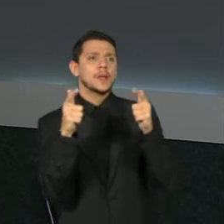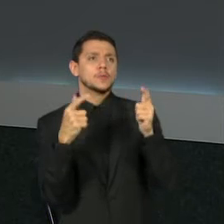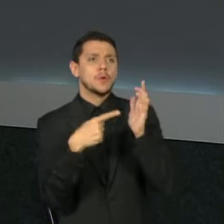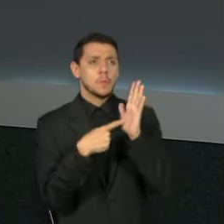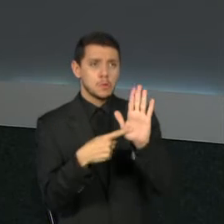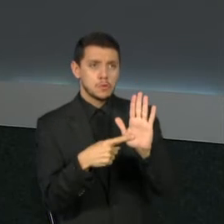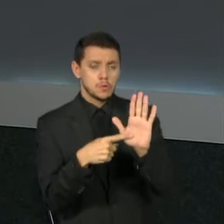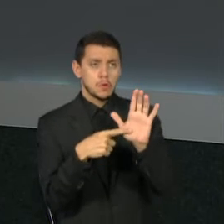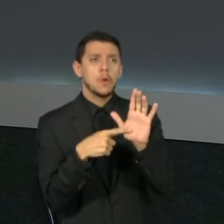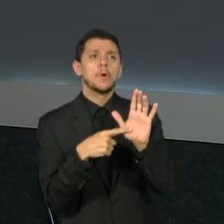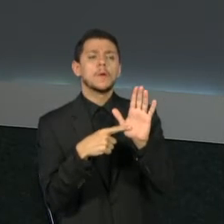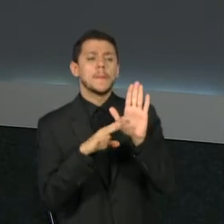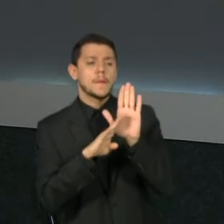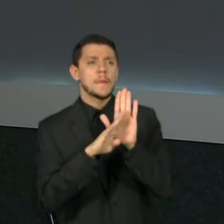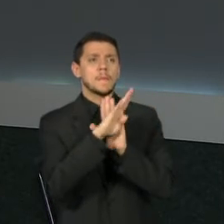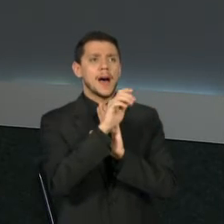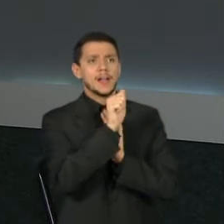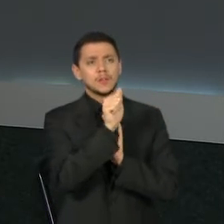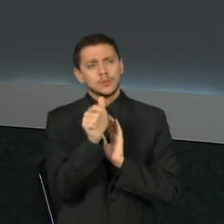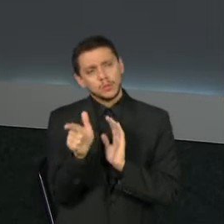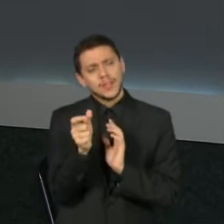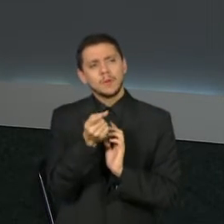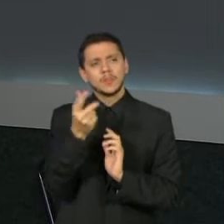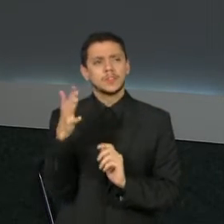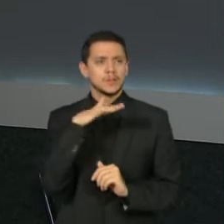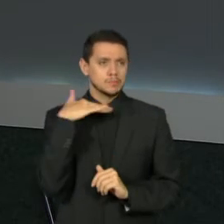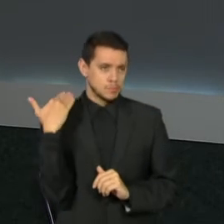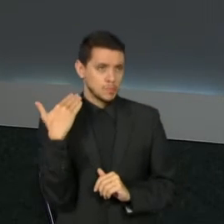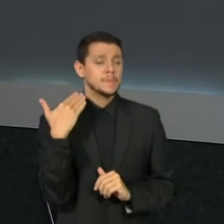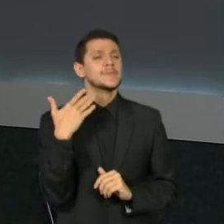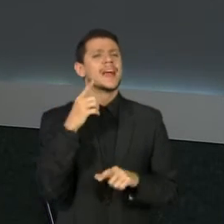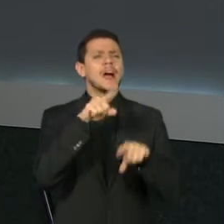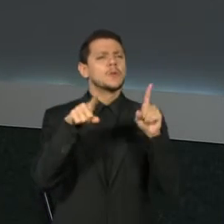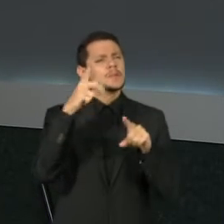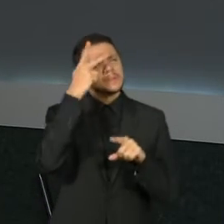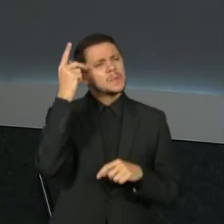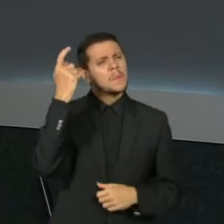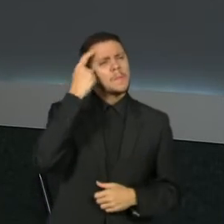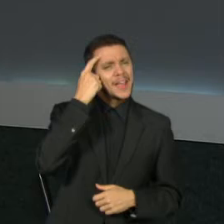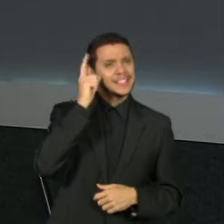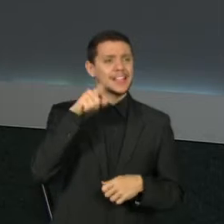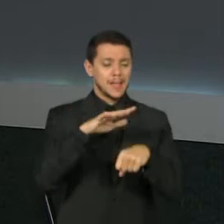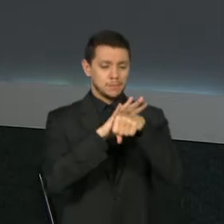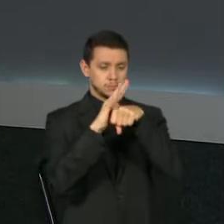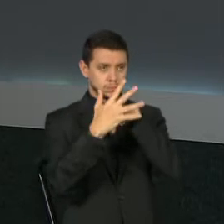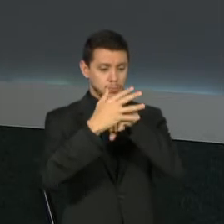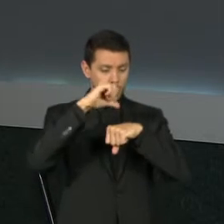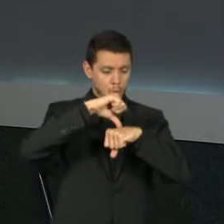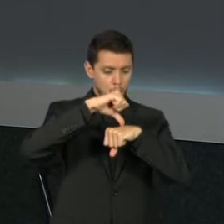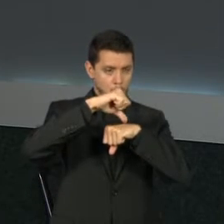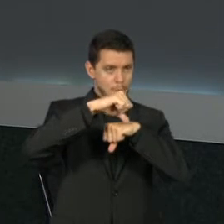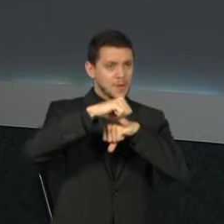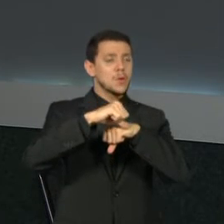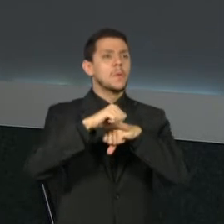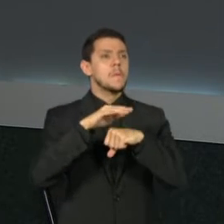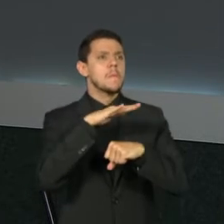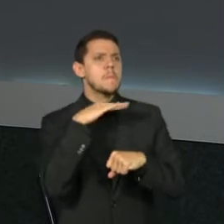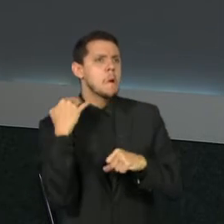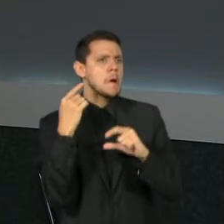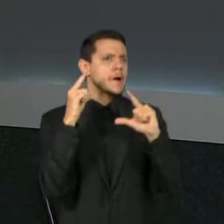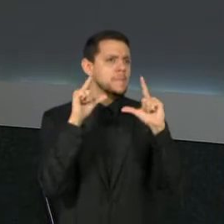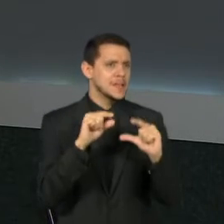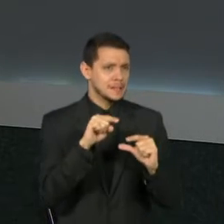aumentou muito mais do que o número de óbitos. Alguns entendem que a Ômicron, então, portanto, ela é menos letal. Isso